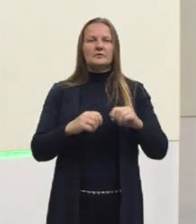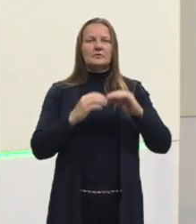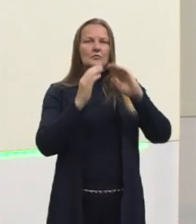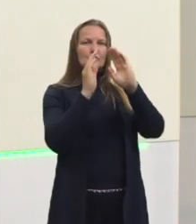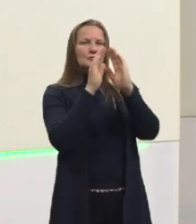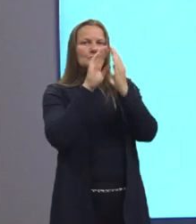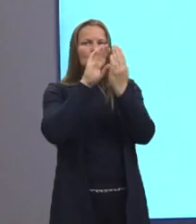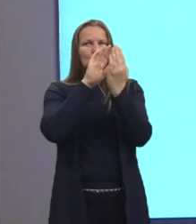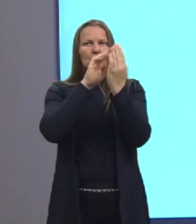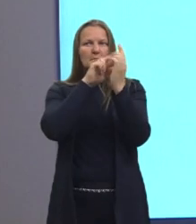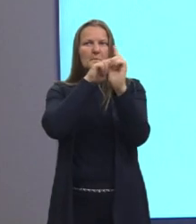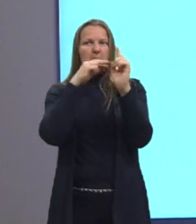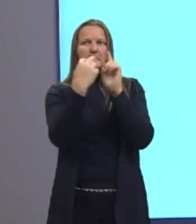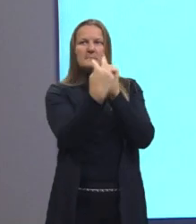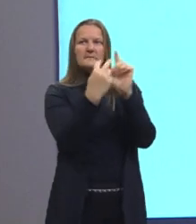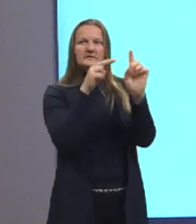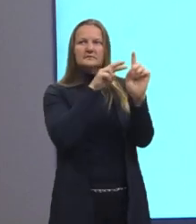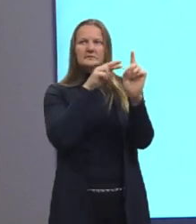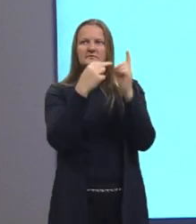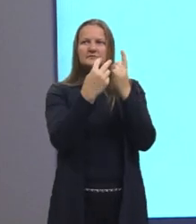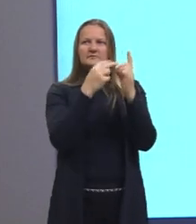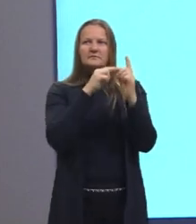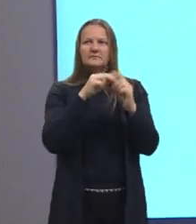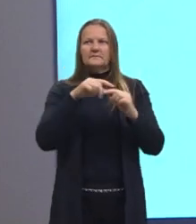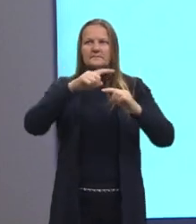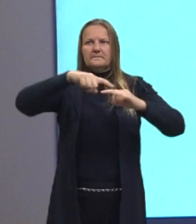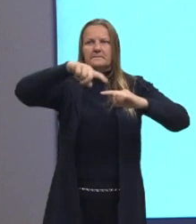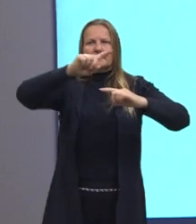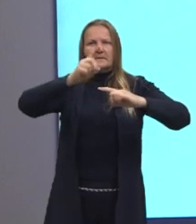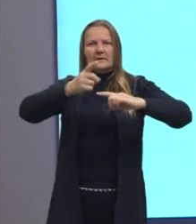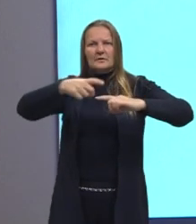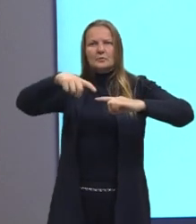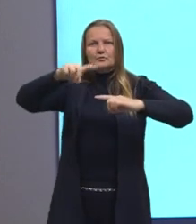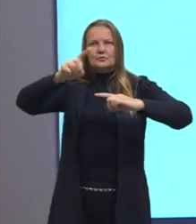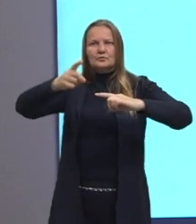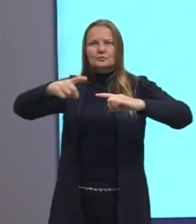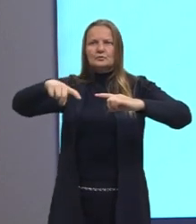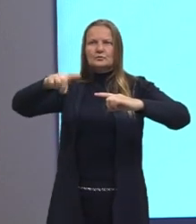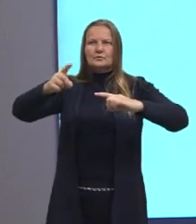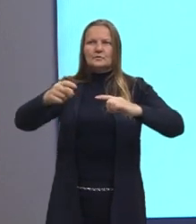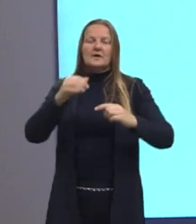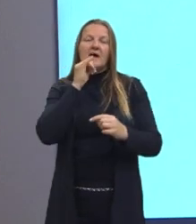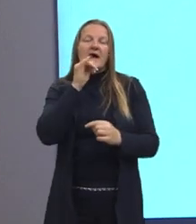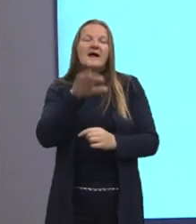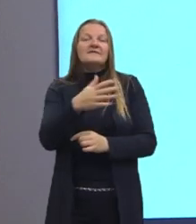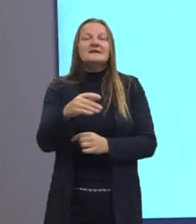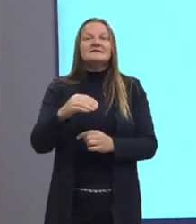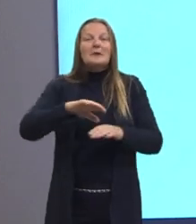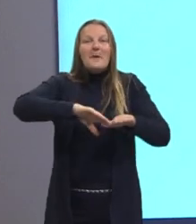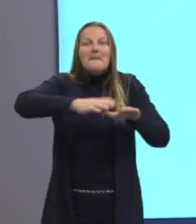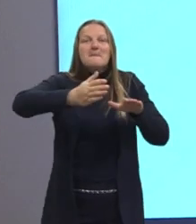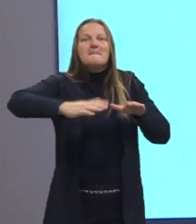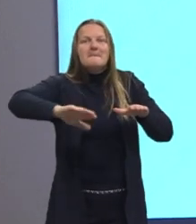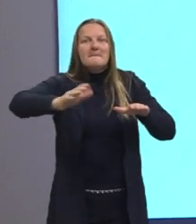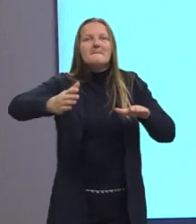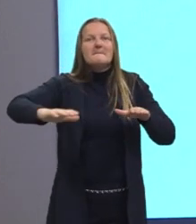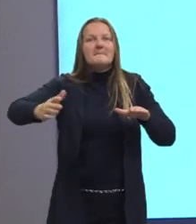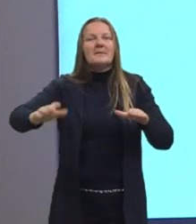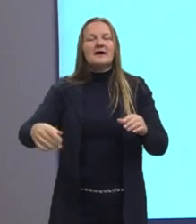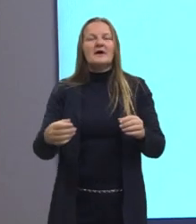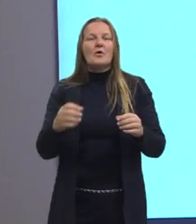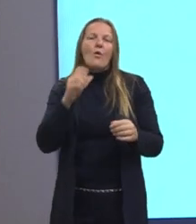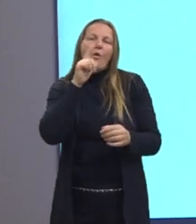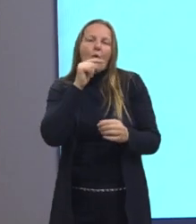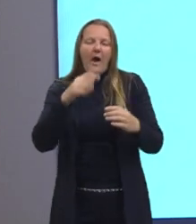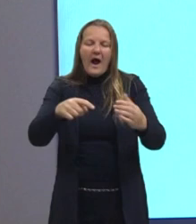lado como que ficaria que é o que a gente vê na praia né aproximadamente ou quando a gente pega uma bacia com